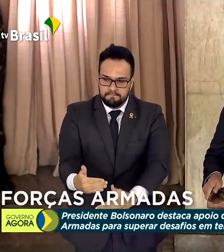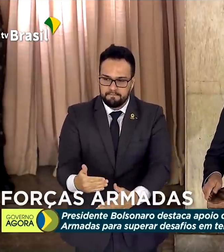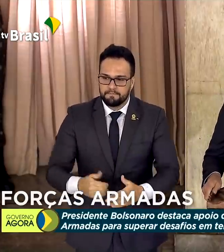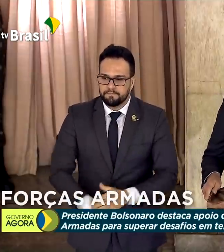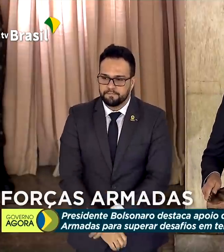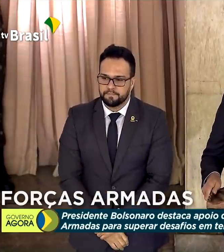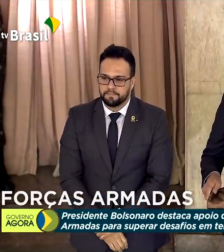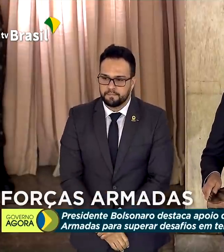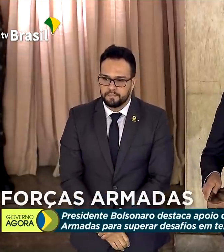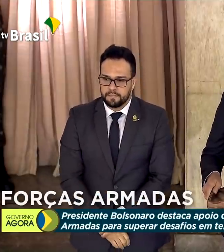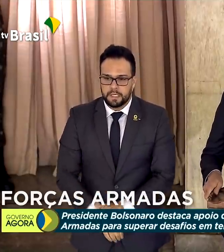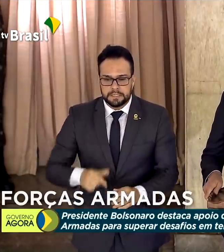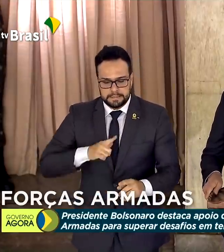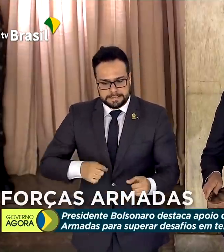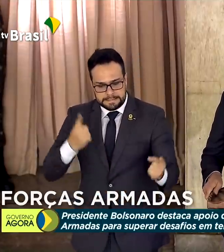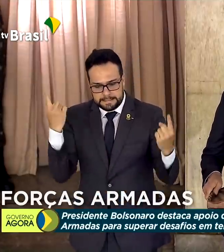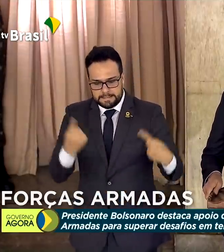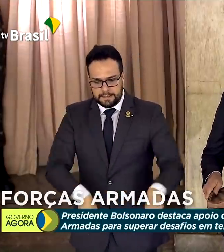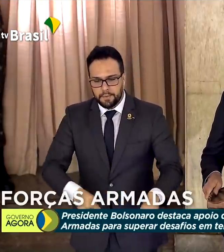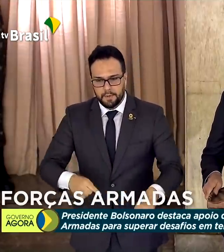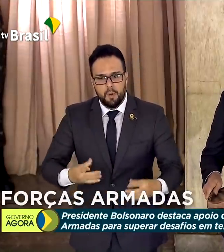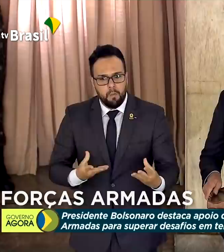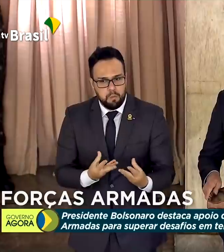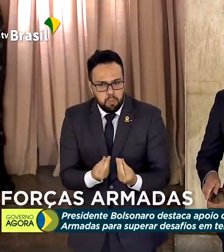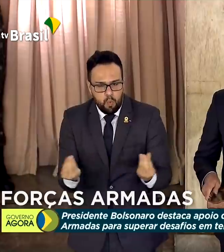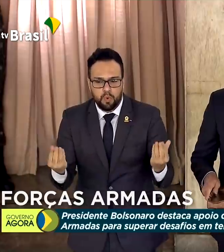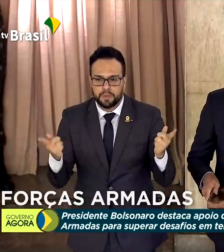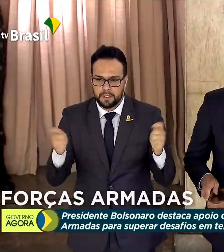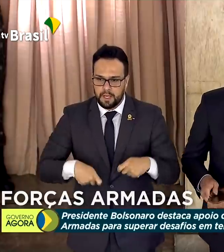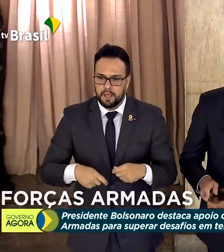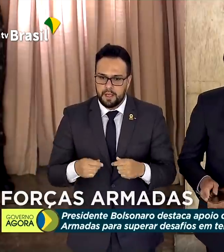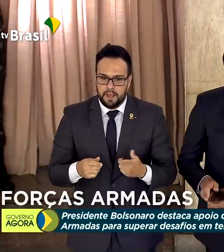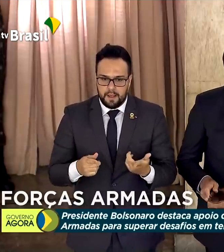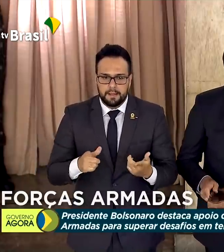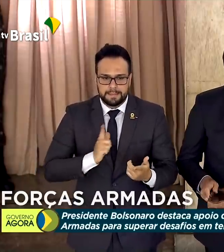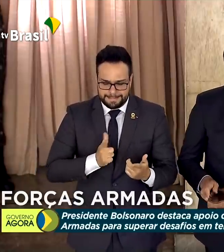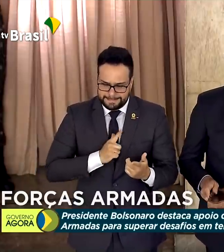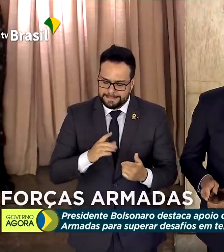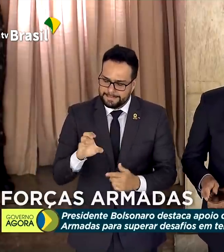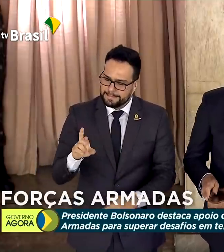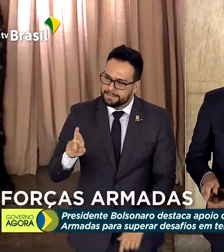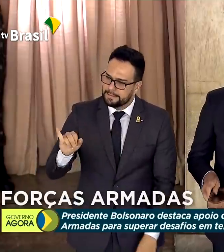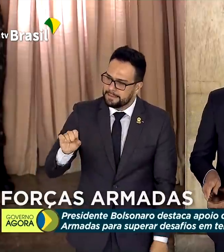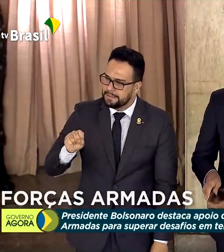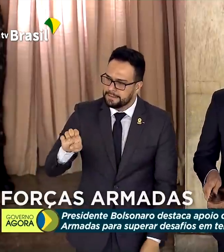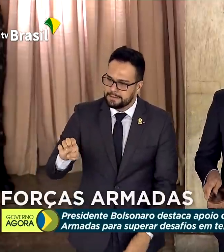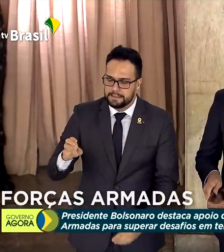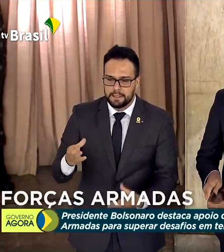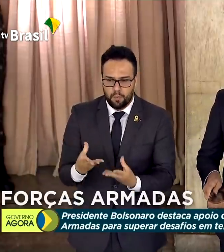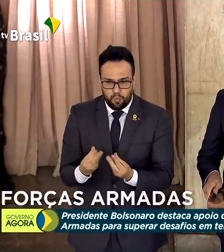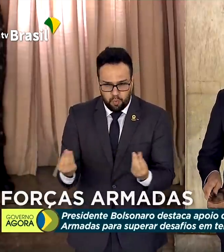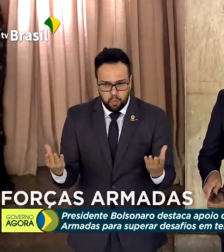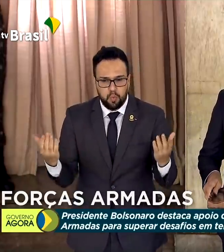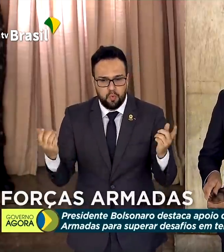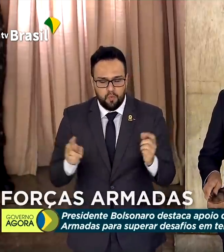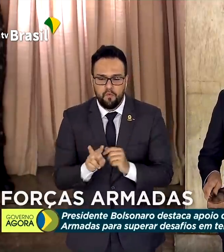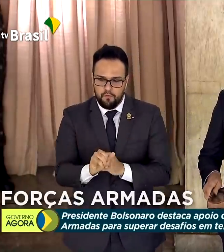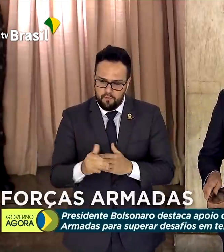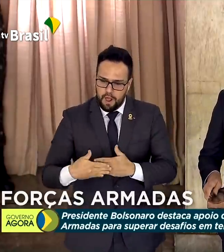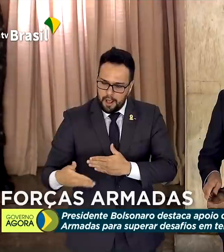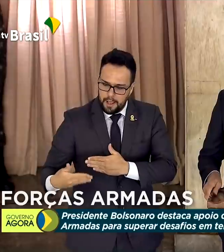Temos muitos desafios. Não faltarão crises para nós. E tenho certeza